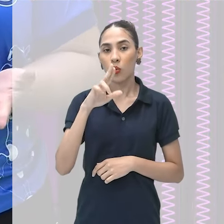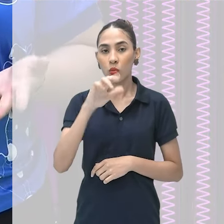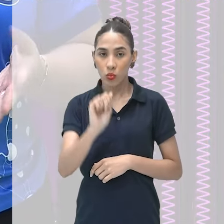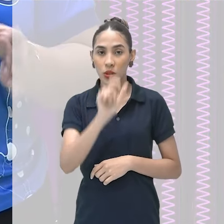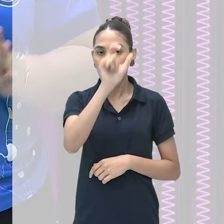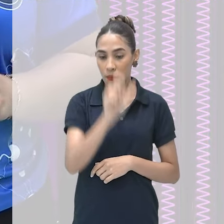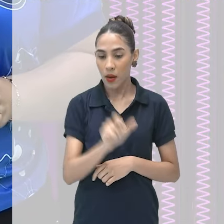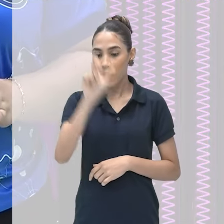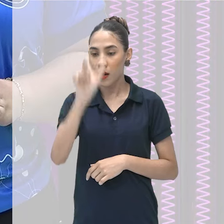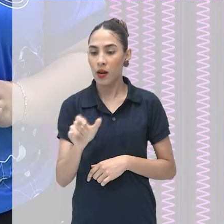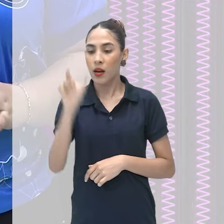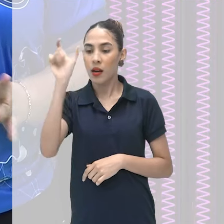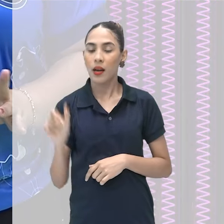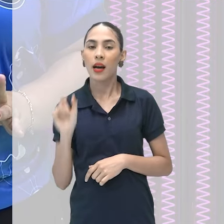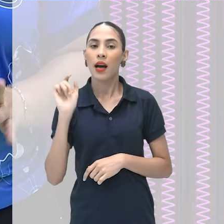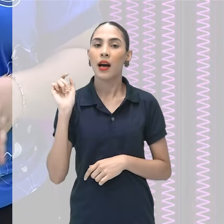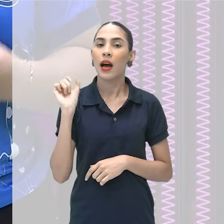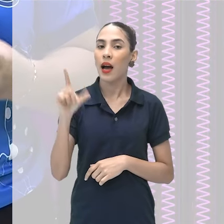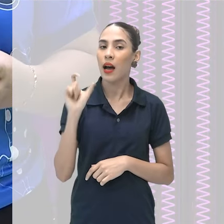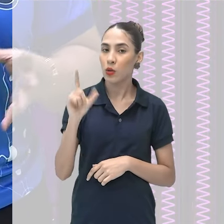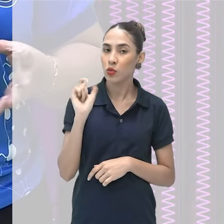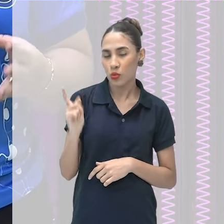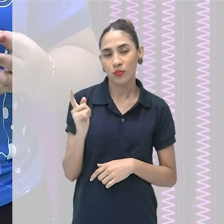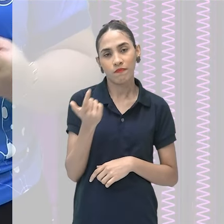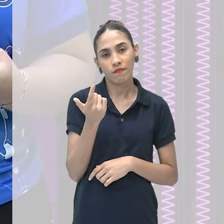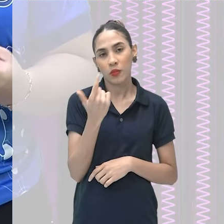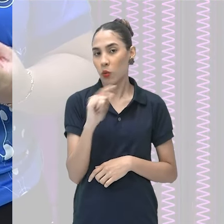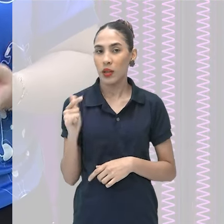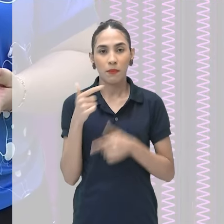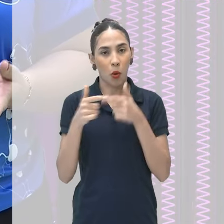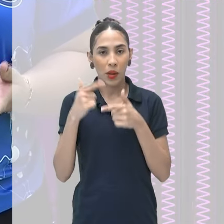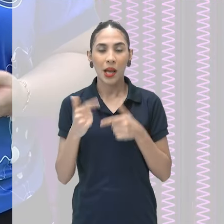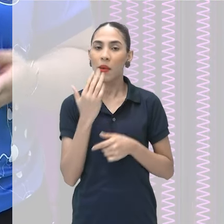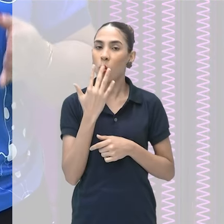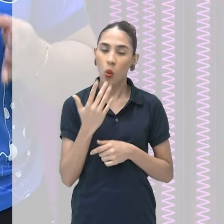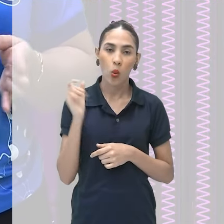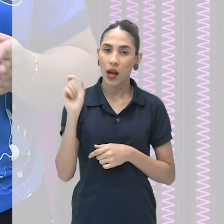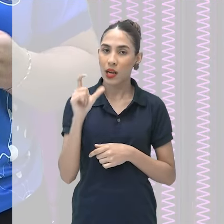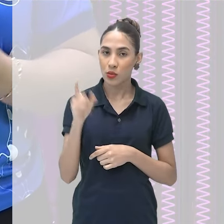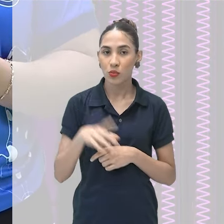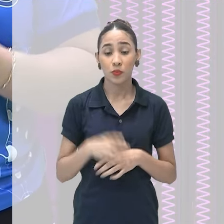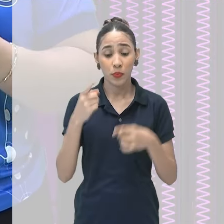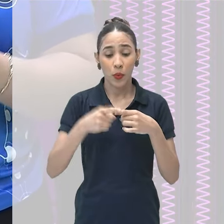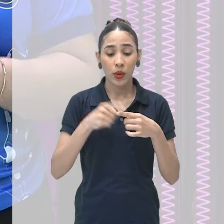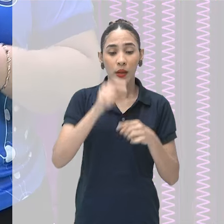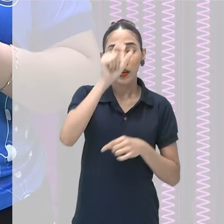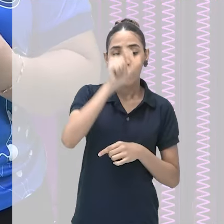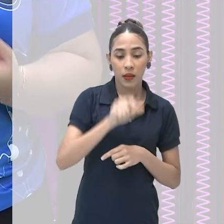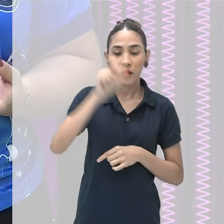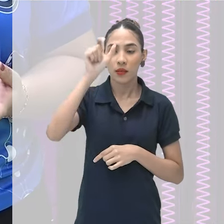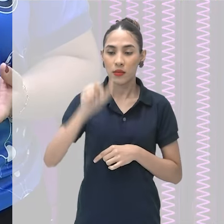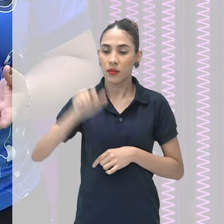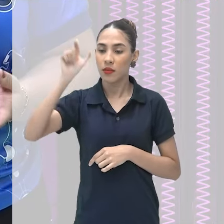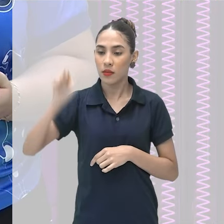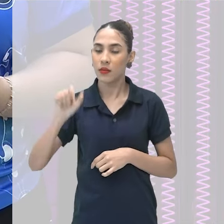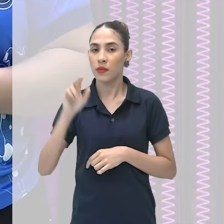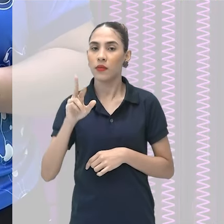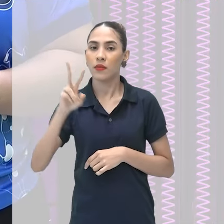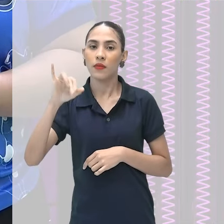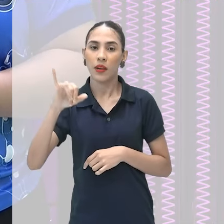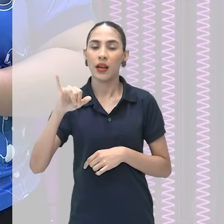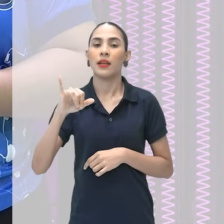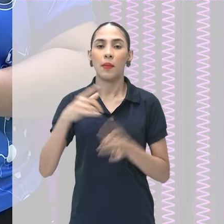azul, mas não tem problema, né? Inicialmente não tem problema, porque cada coluna vai estar representando aí